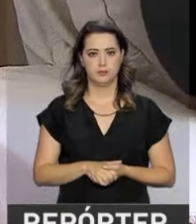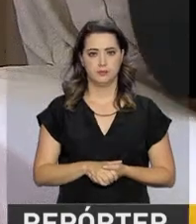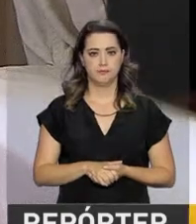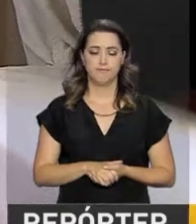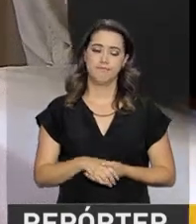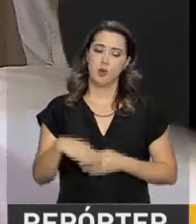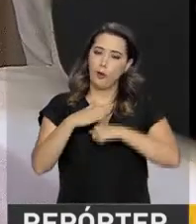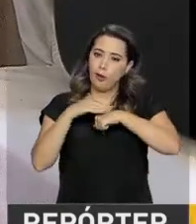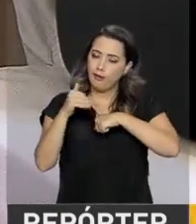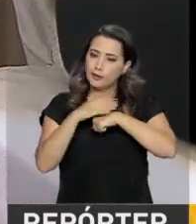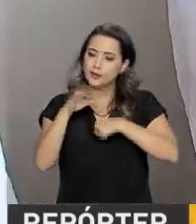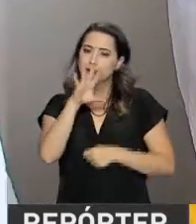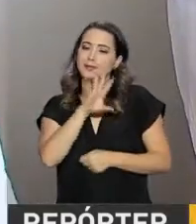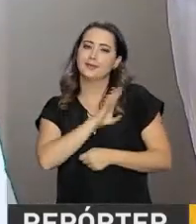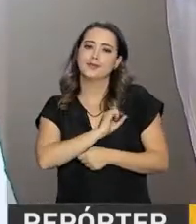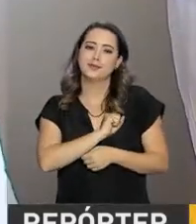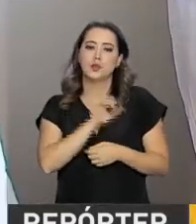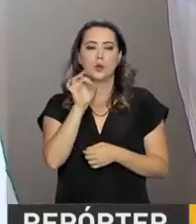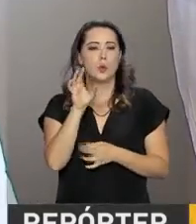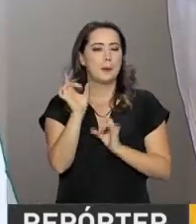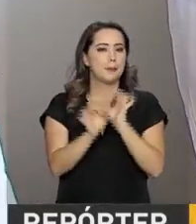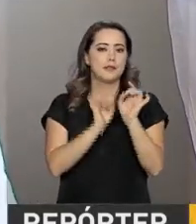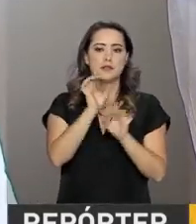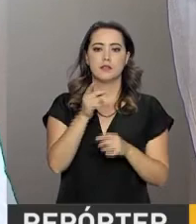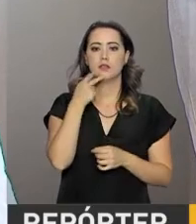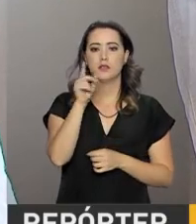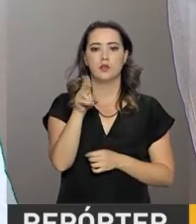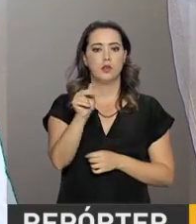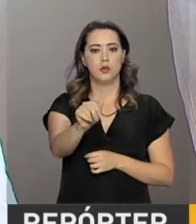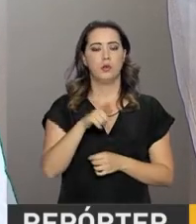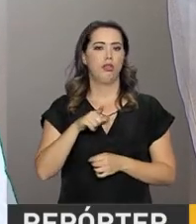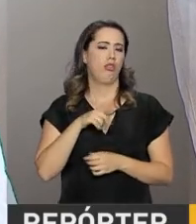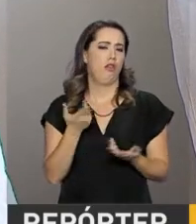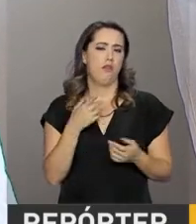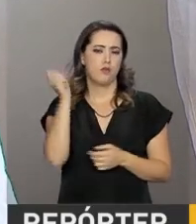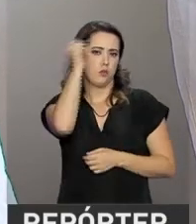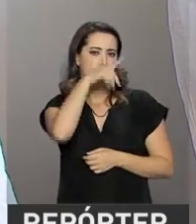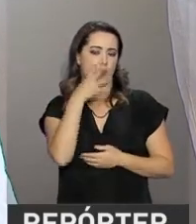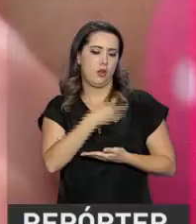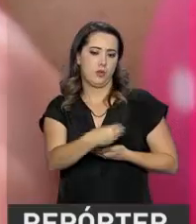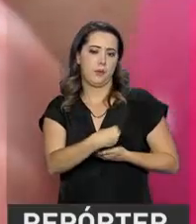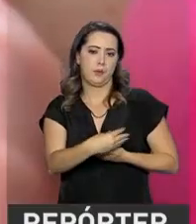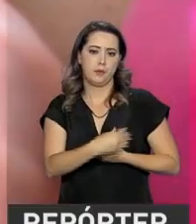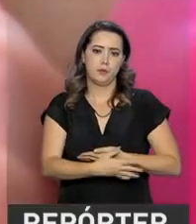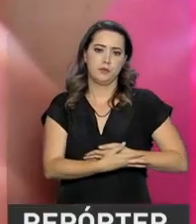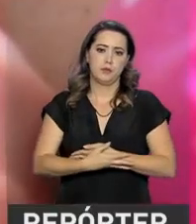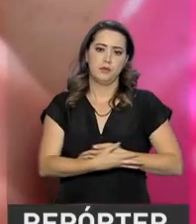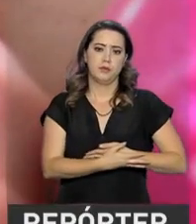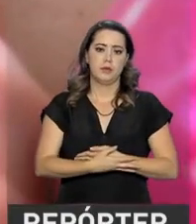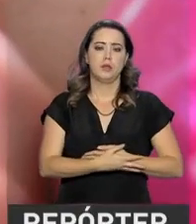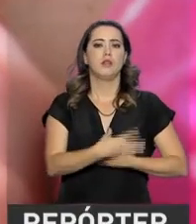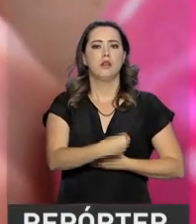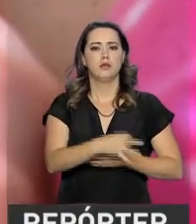Um momento de carinho e amor que é só delas. Tayane conta que nunca teve dificuldade para amamentar Clarice e que tem leite